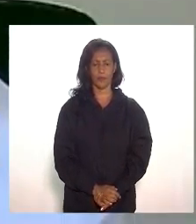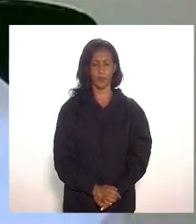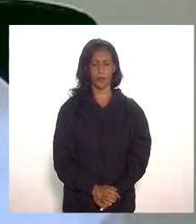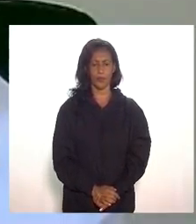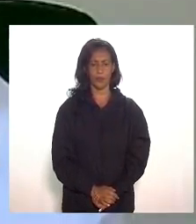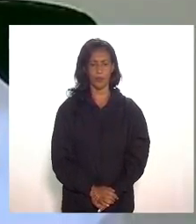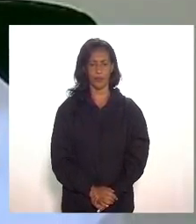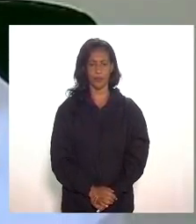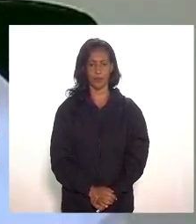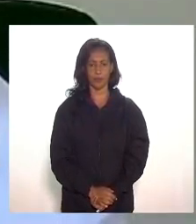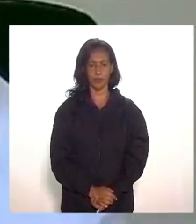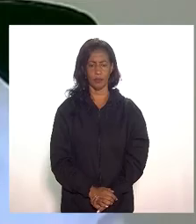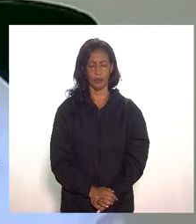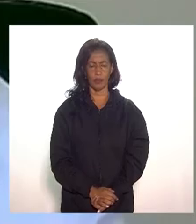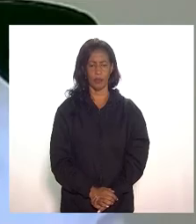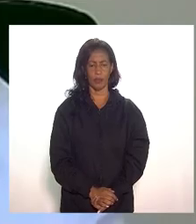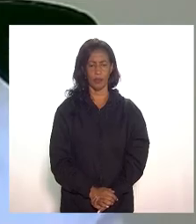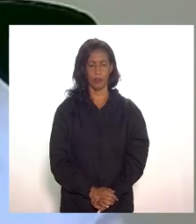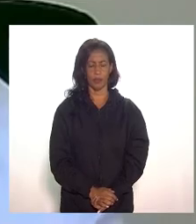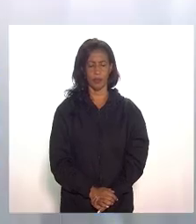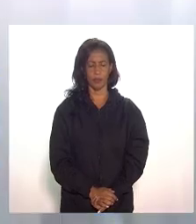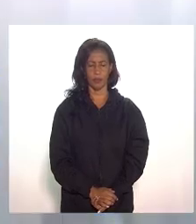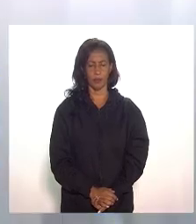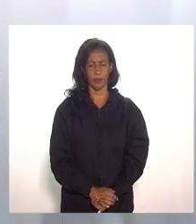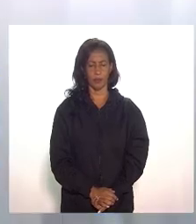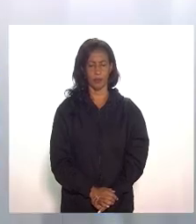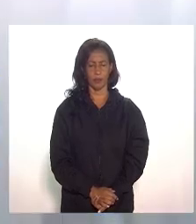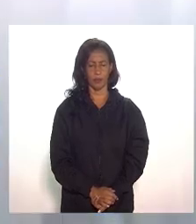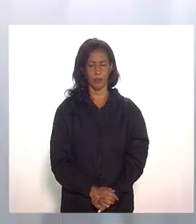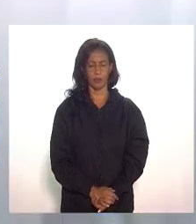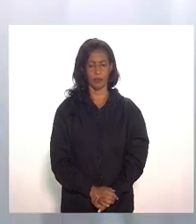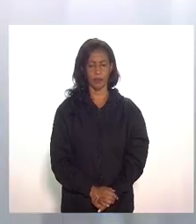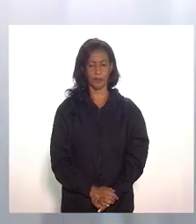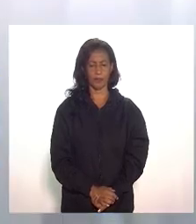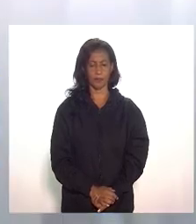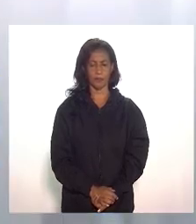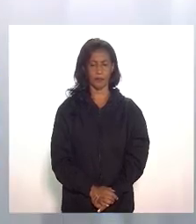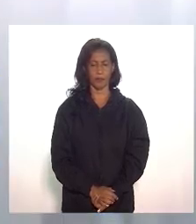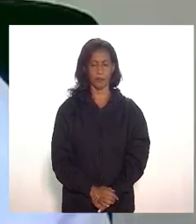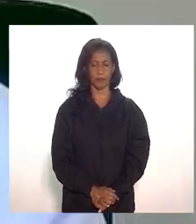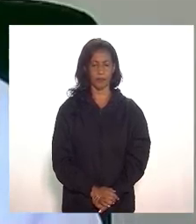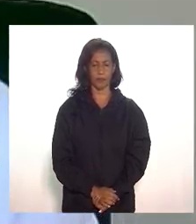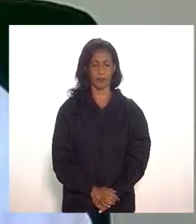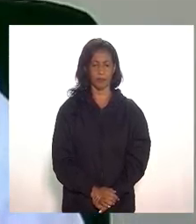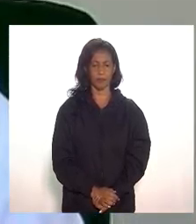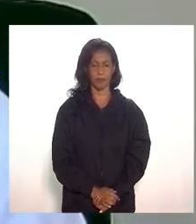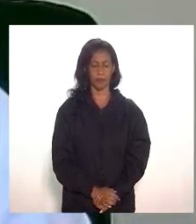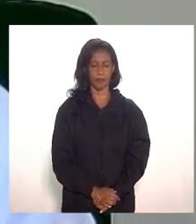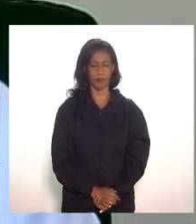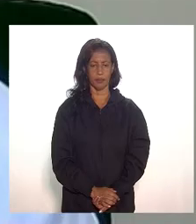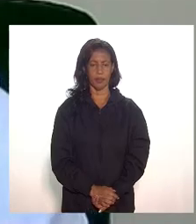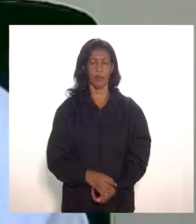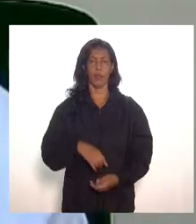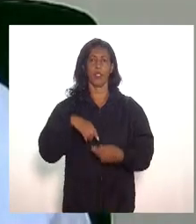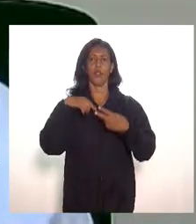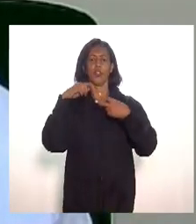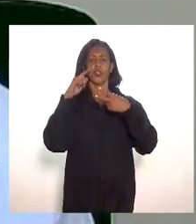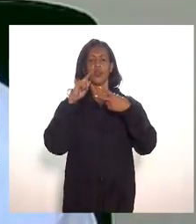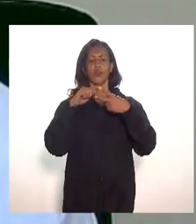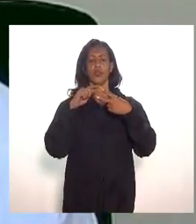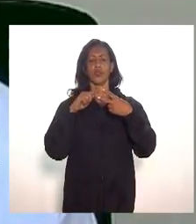Presidente. Deputado Alexandre Quinopoque. Hoje não, deputado Márcio Pacheco. Só para... Presidente, nós temos duas mensagens